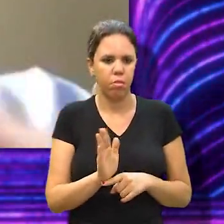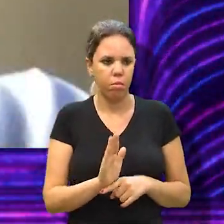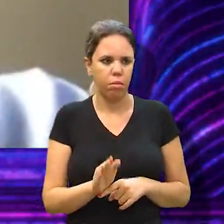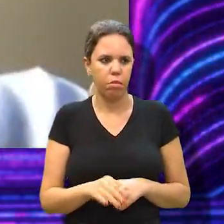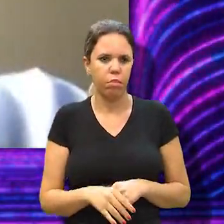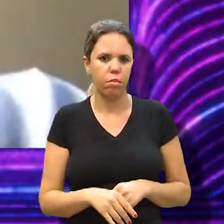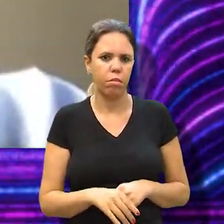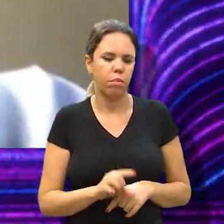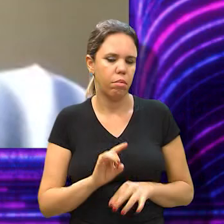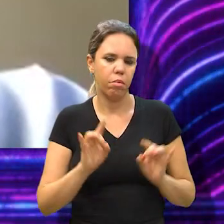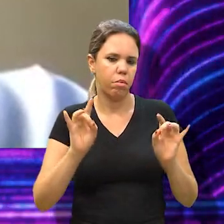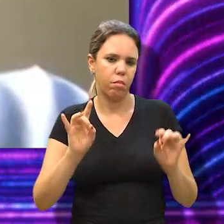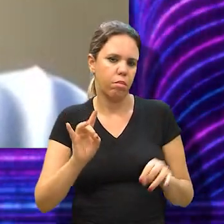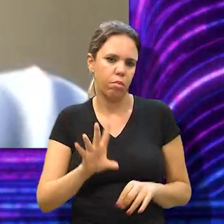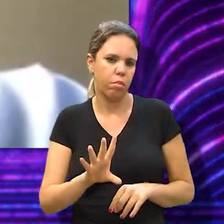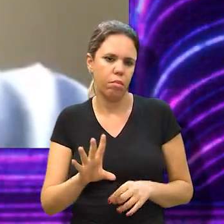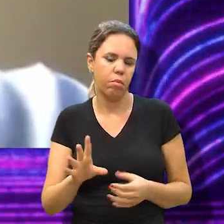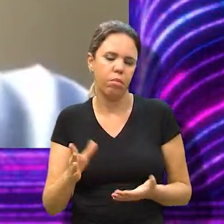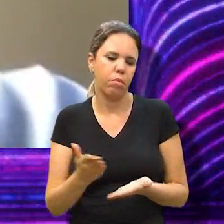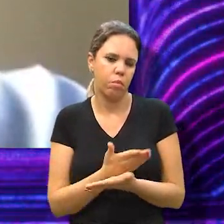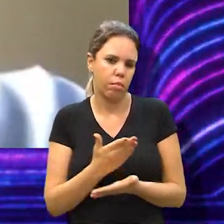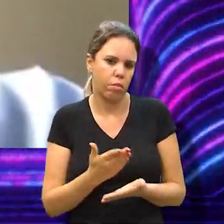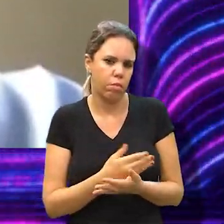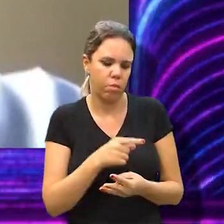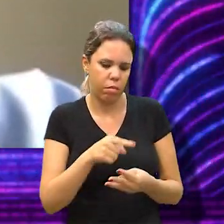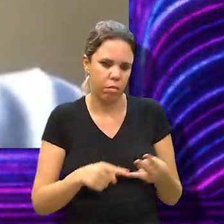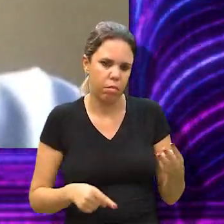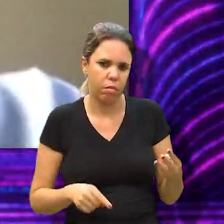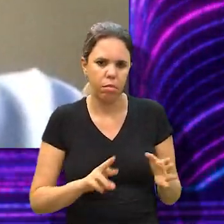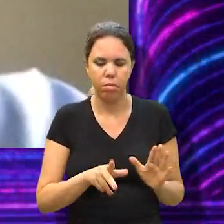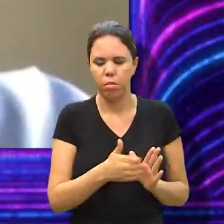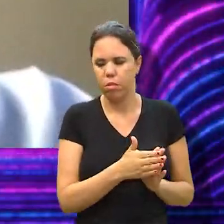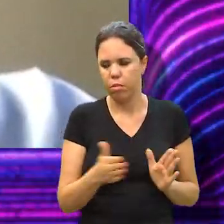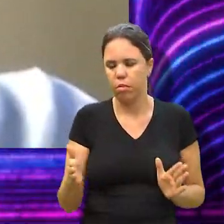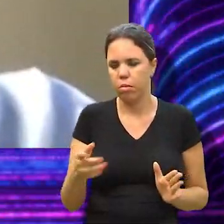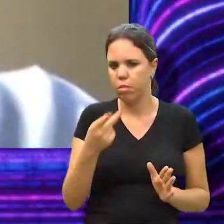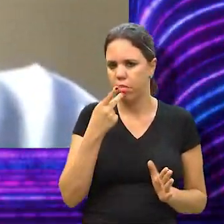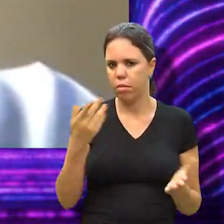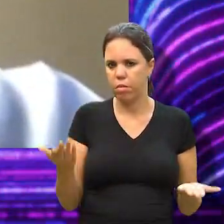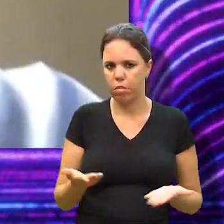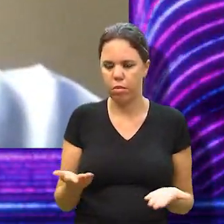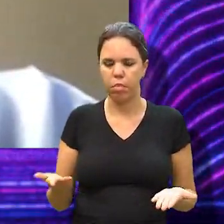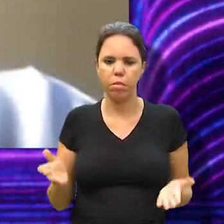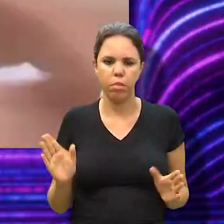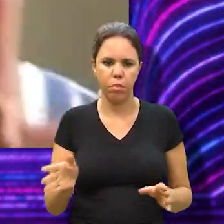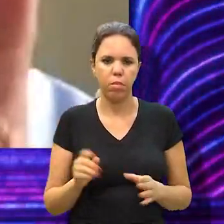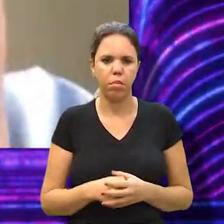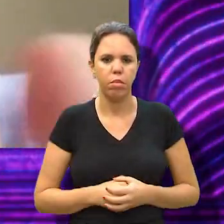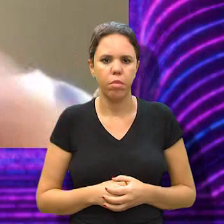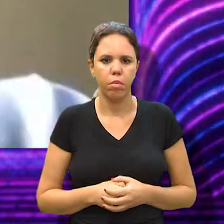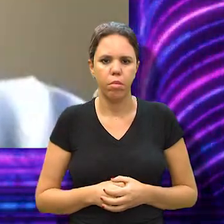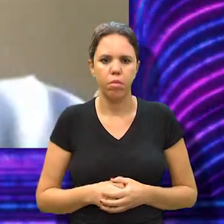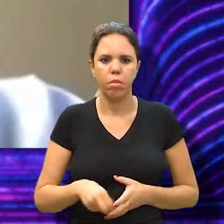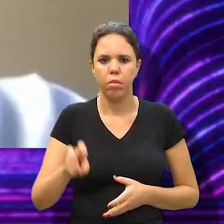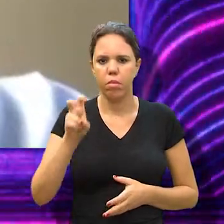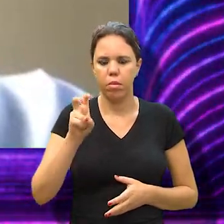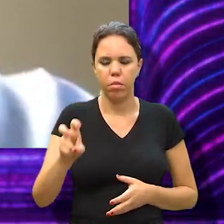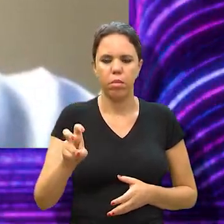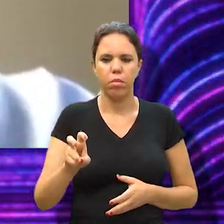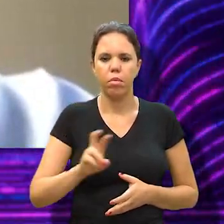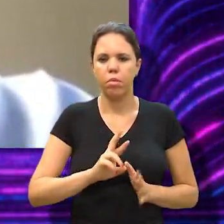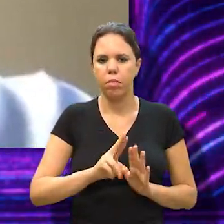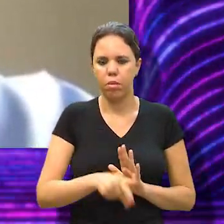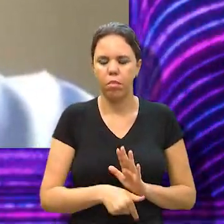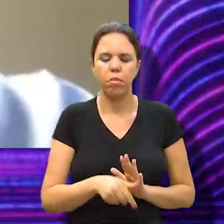série. Não se trata mais de uma trilogia, mas sim de uma série. E por isso que eu te digo que hoje eu já estou até com